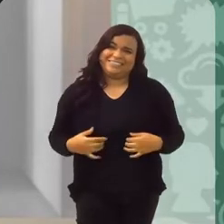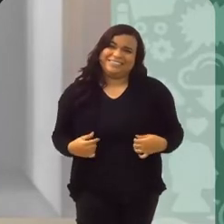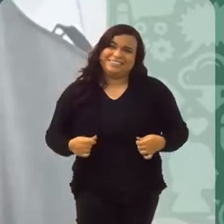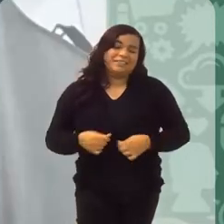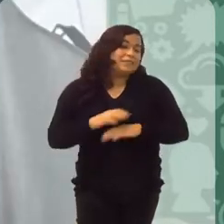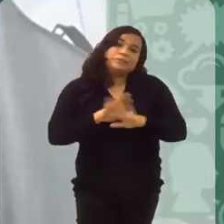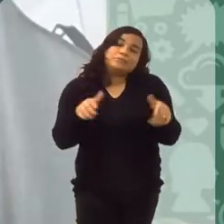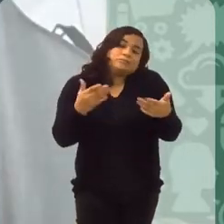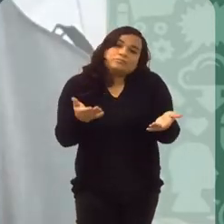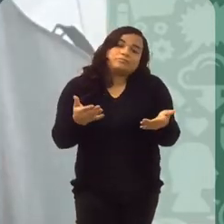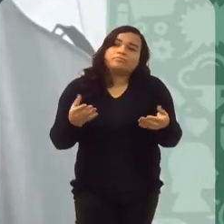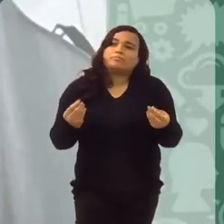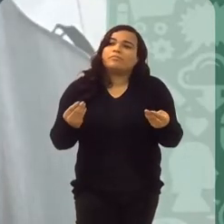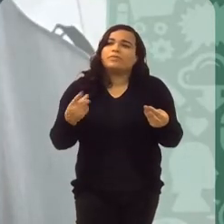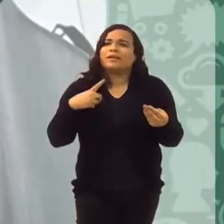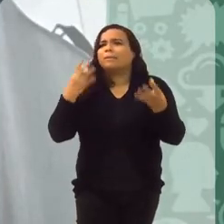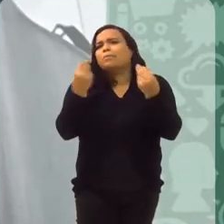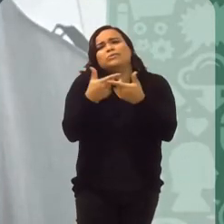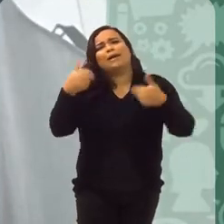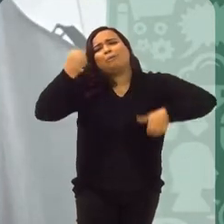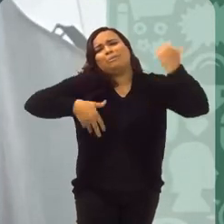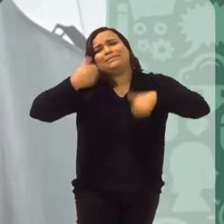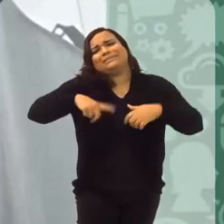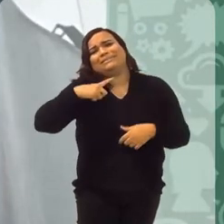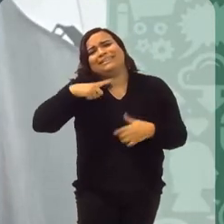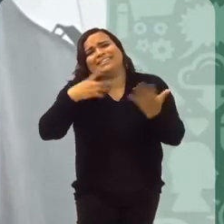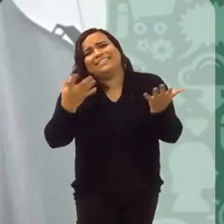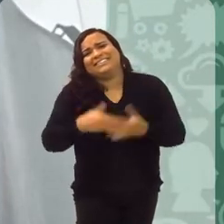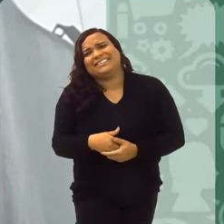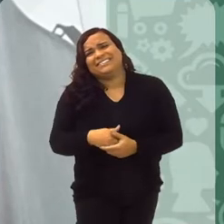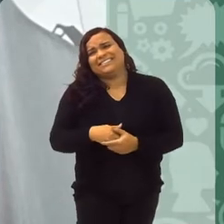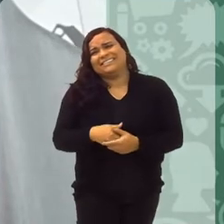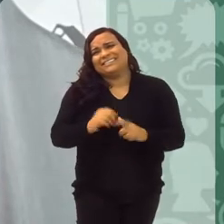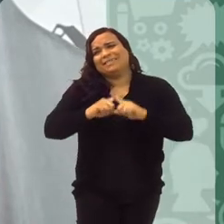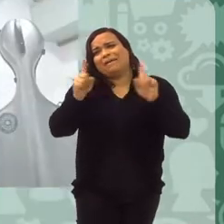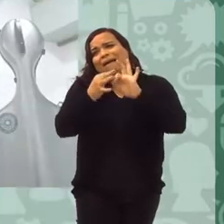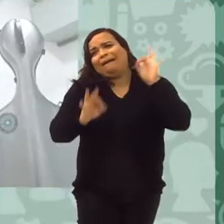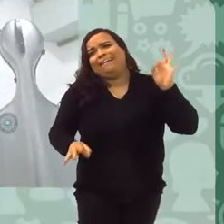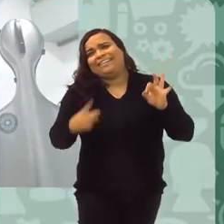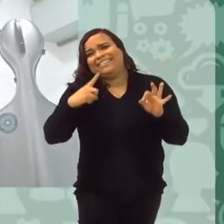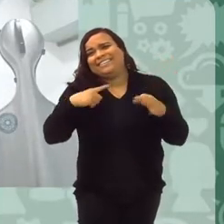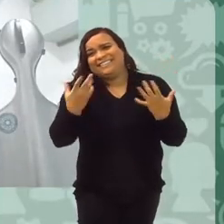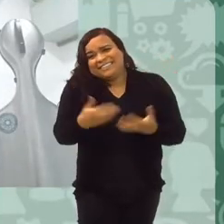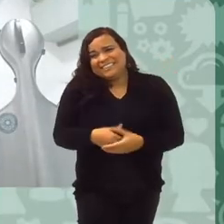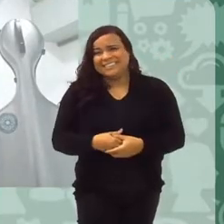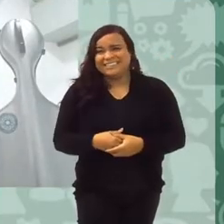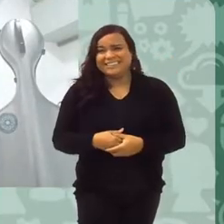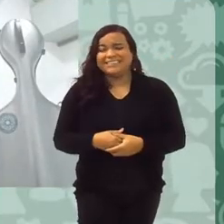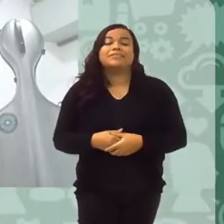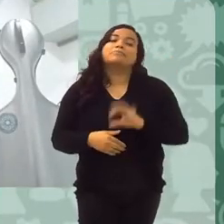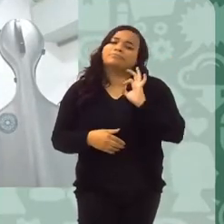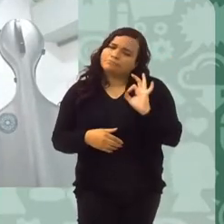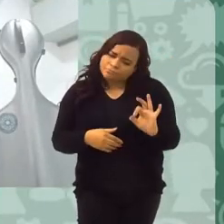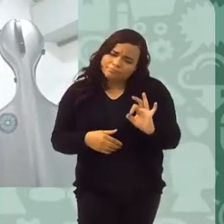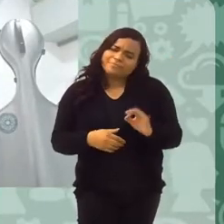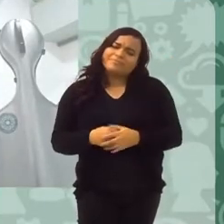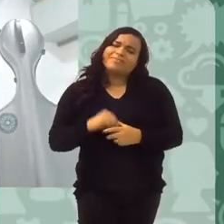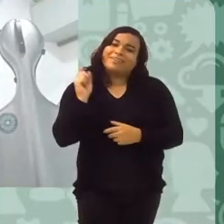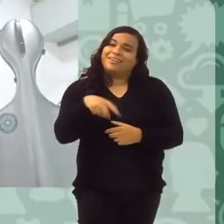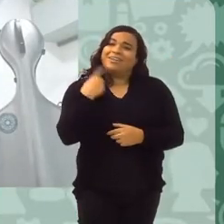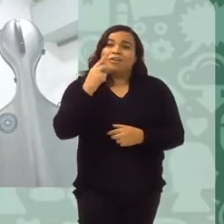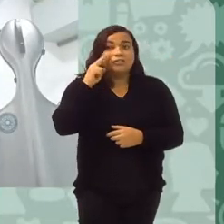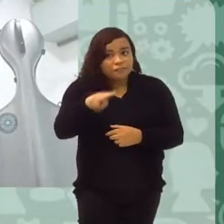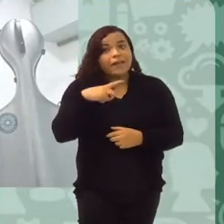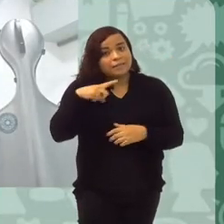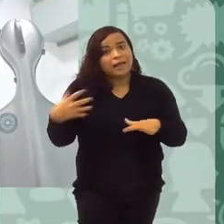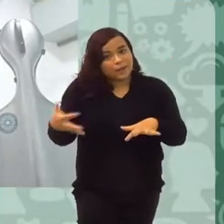bom. É isso, tem muita coisa para falar, mas é basicamente... Nesse caso,